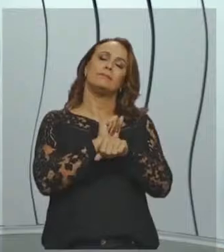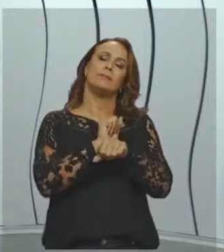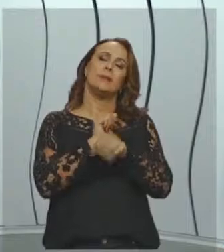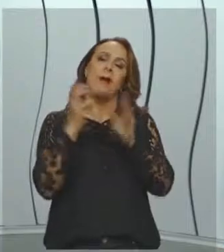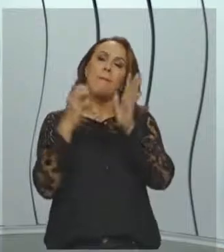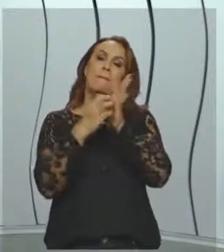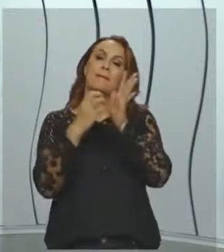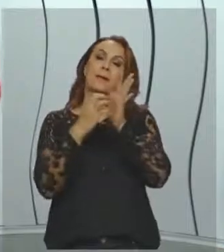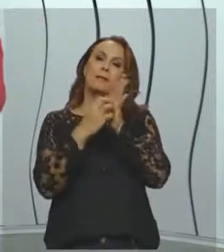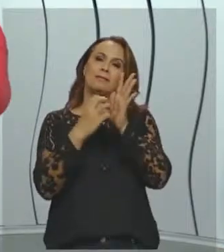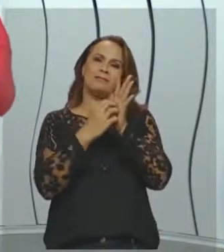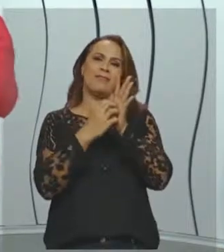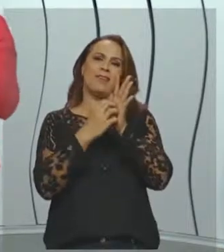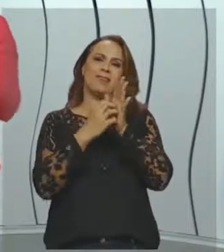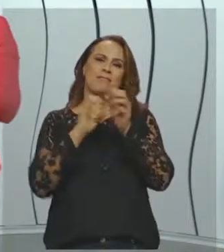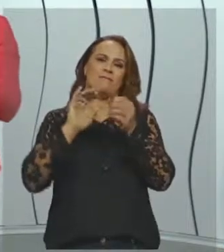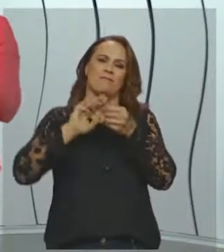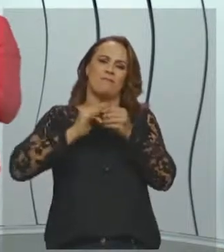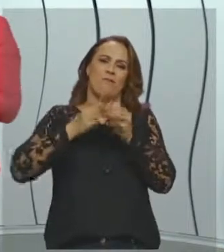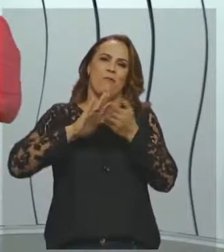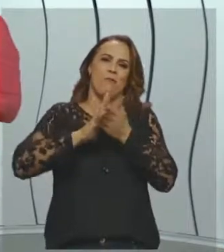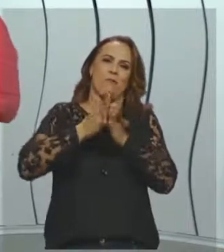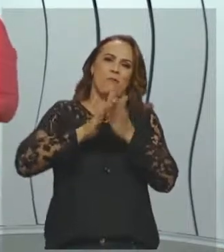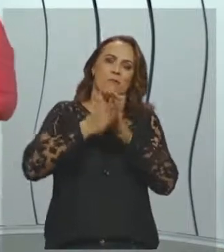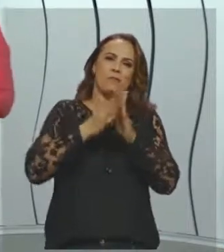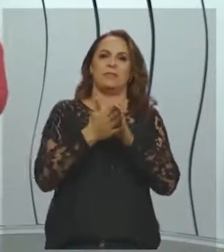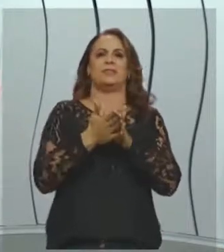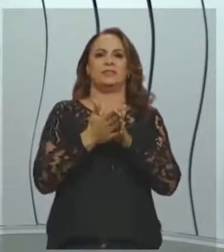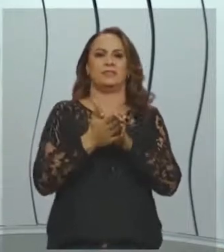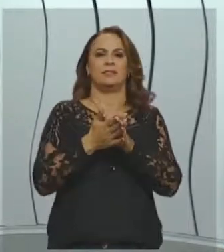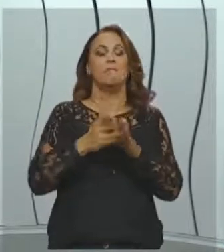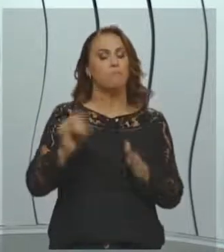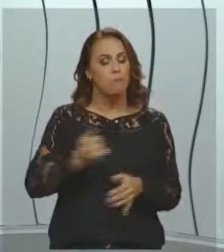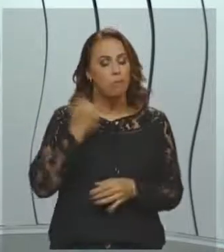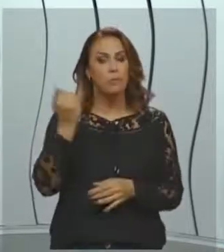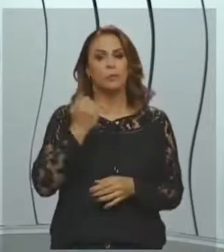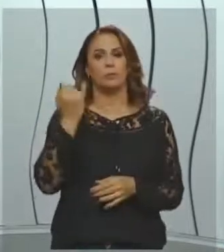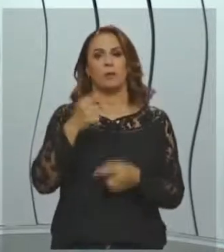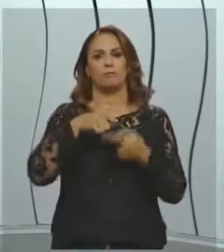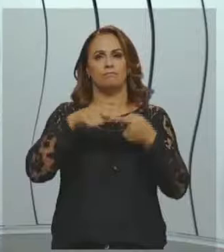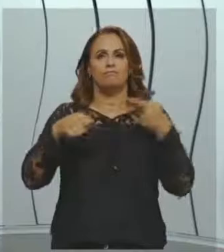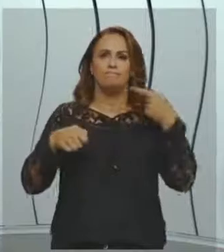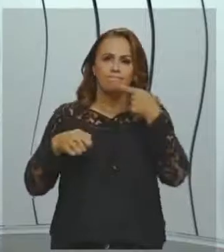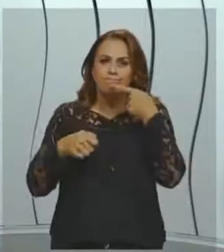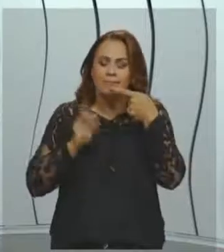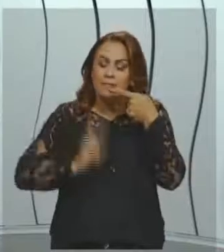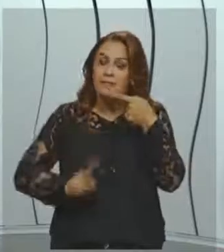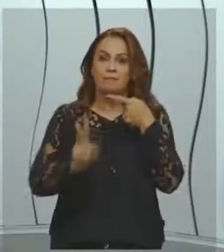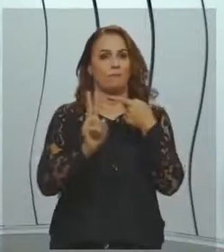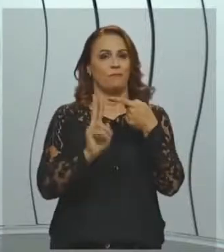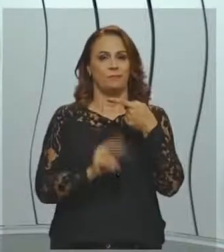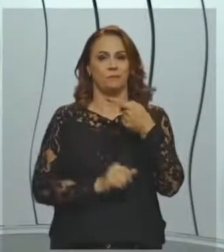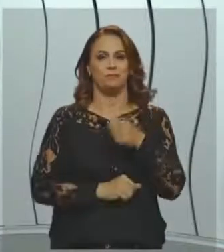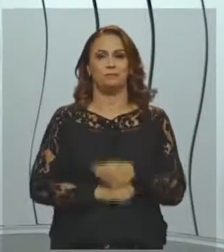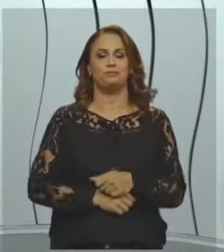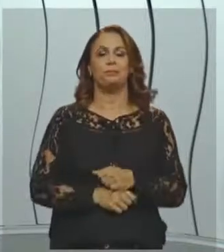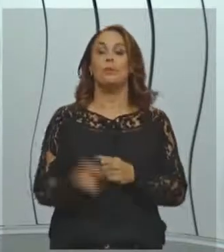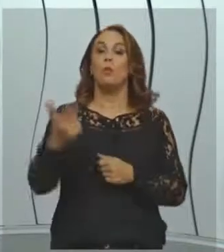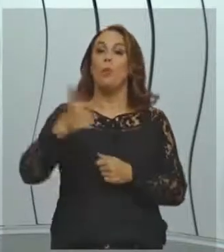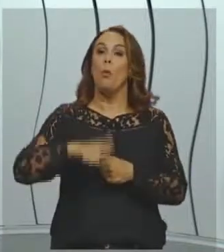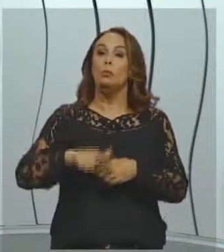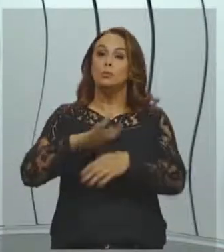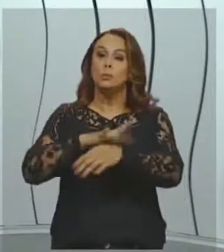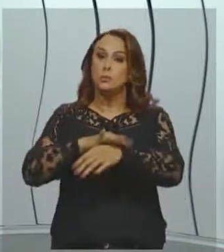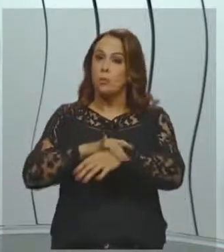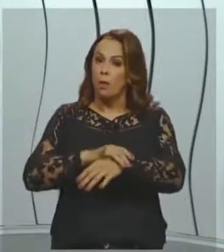necessário escovar os dentes em todas as refeições. Uma outra doença também muito comum,